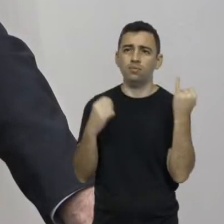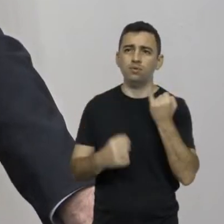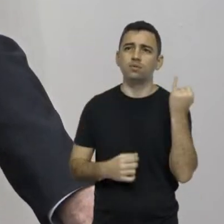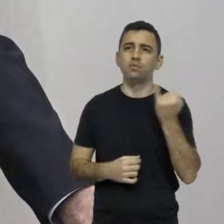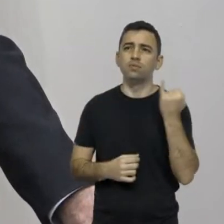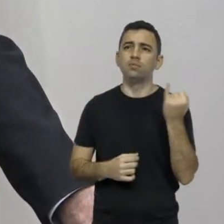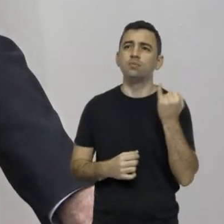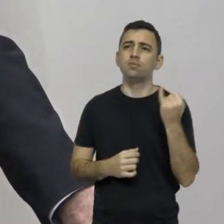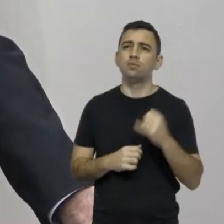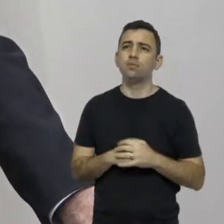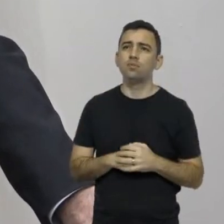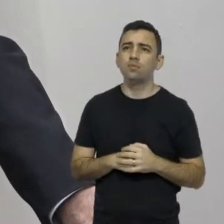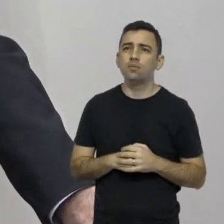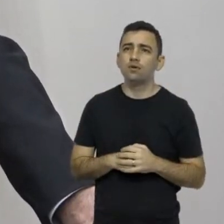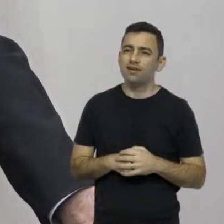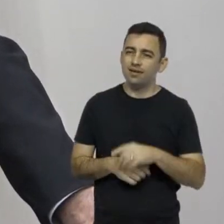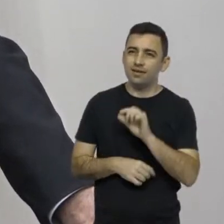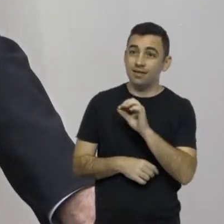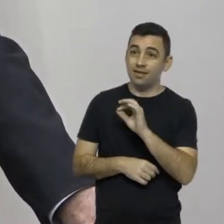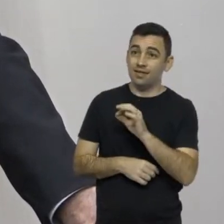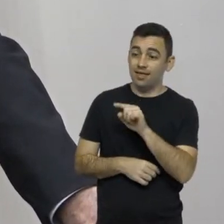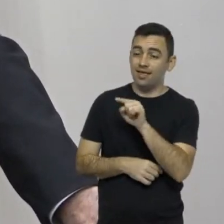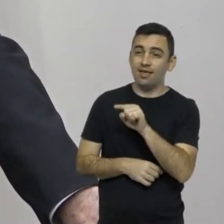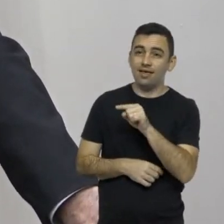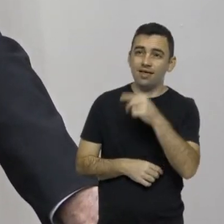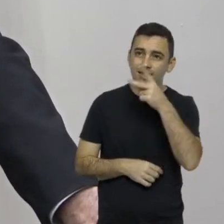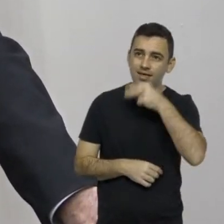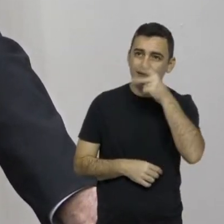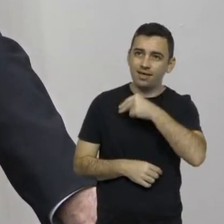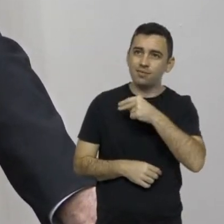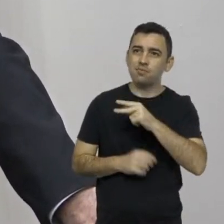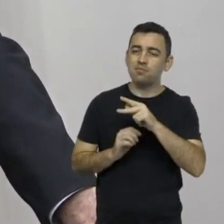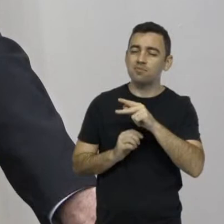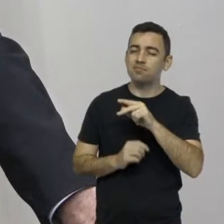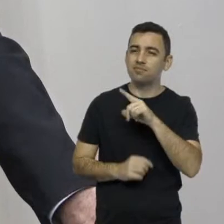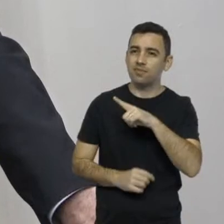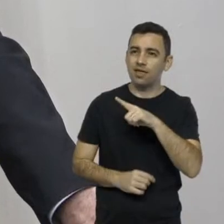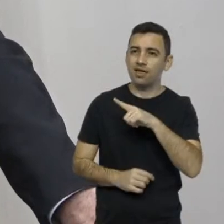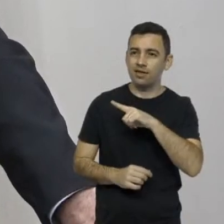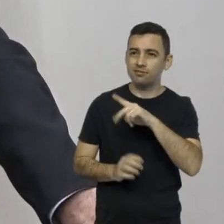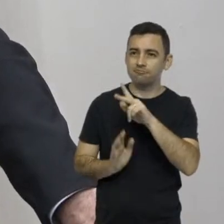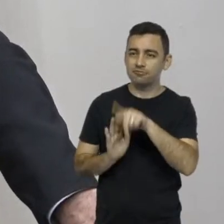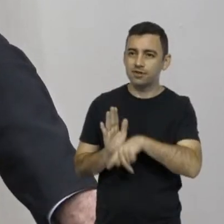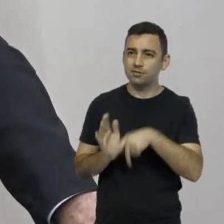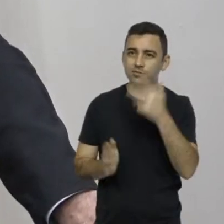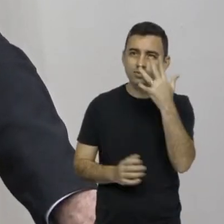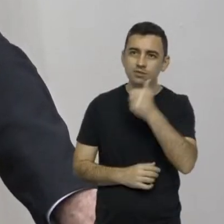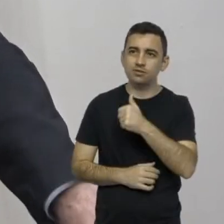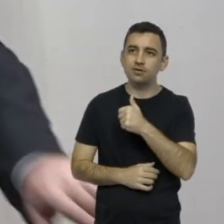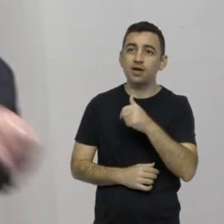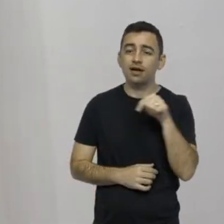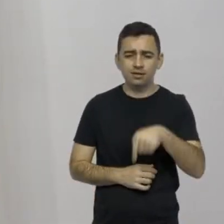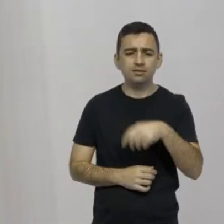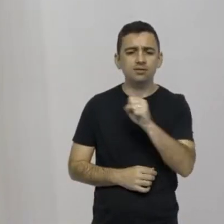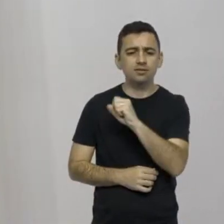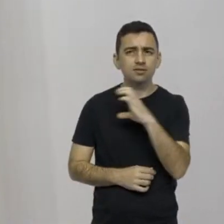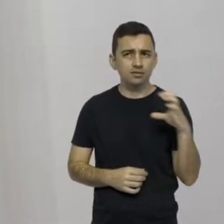Vossa Excelência, que tem um projeto bonito, a gente reconhece isso. Santa Catarina tem que